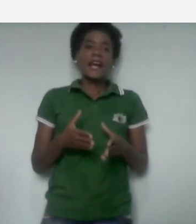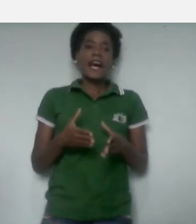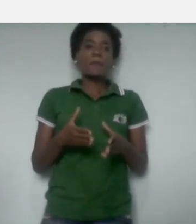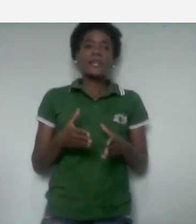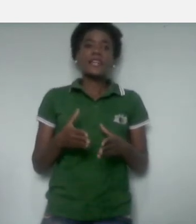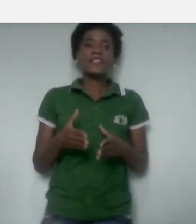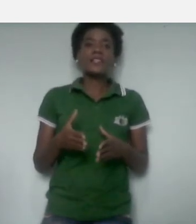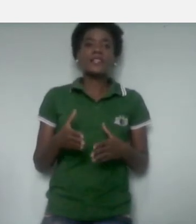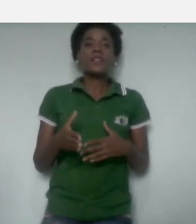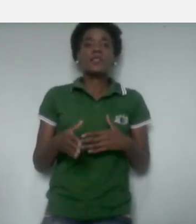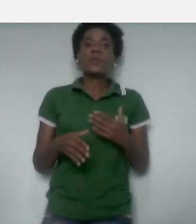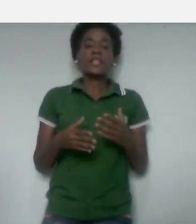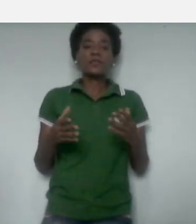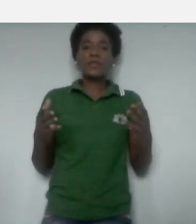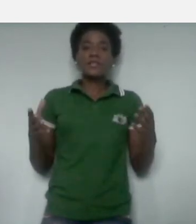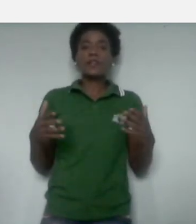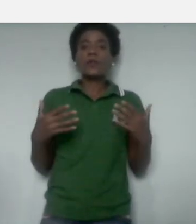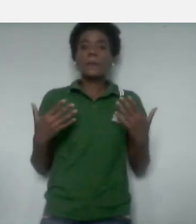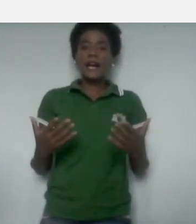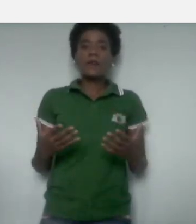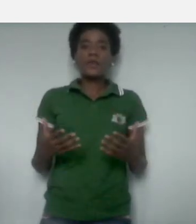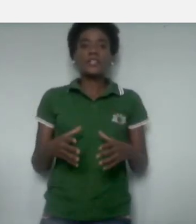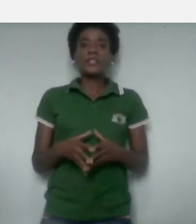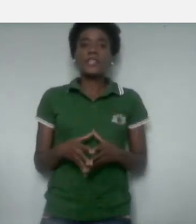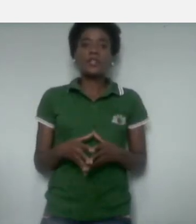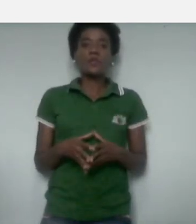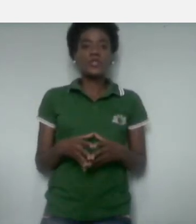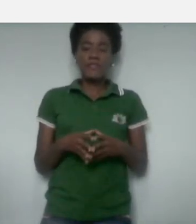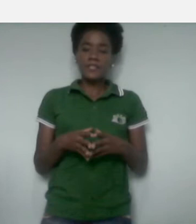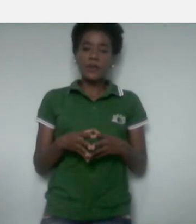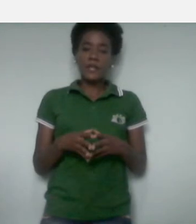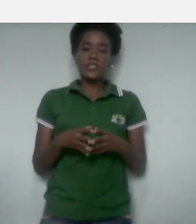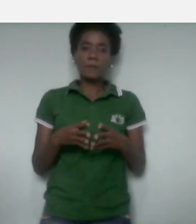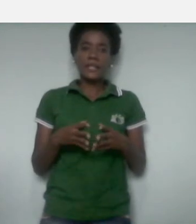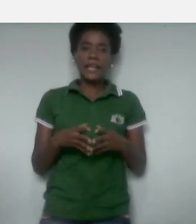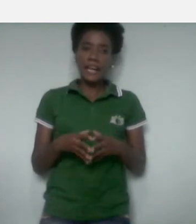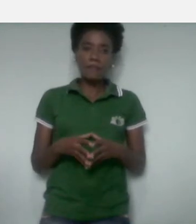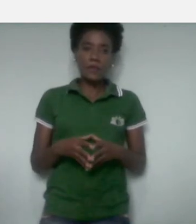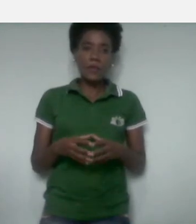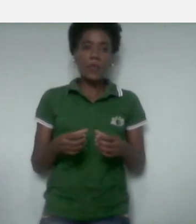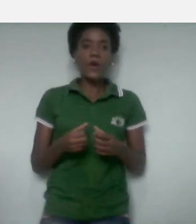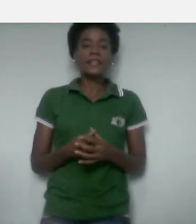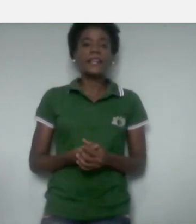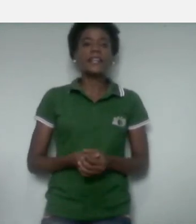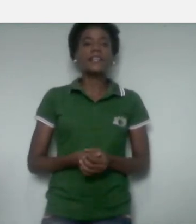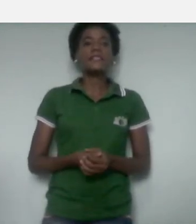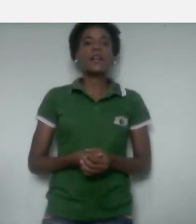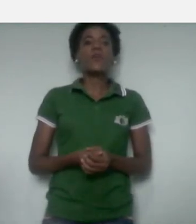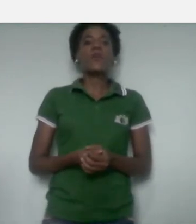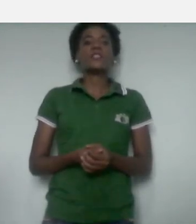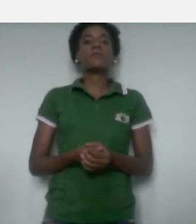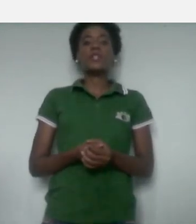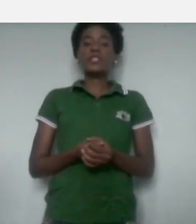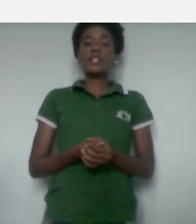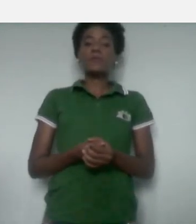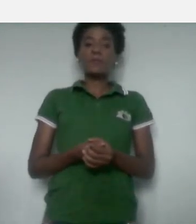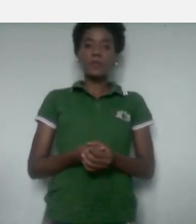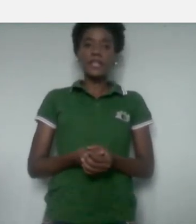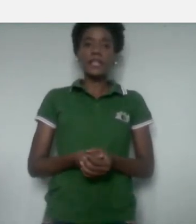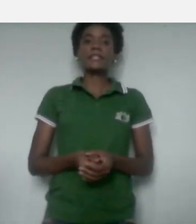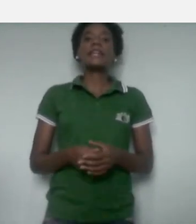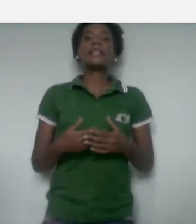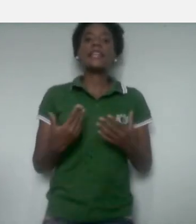ODSs, apesar de sua natureza global e de ser universalmente aplicável, guarda relação com as